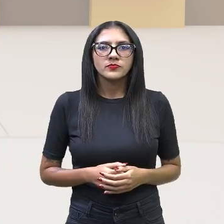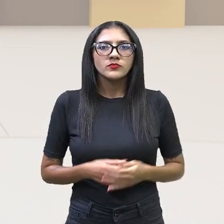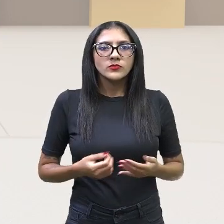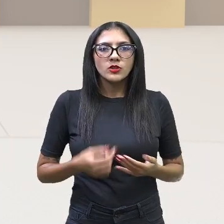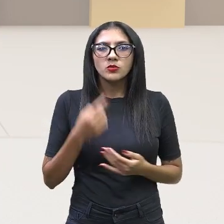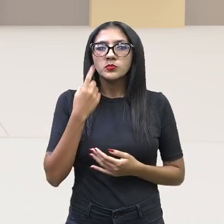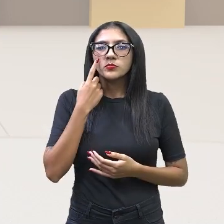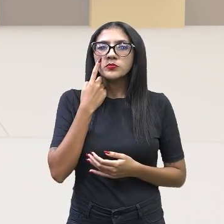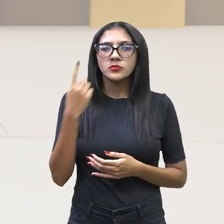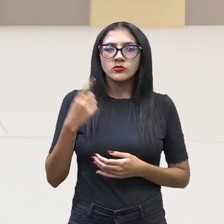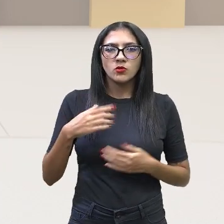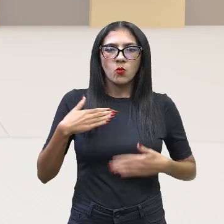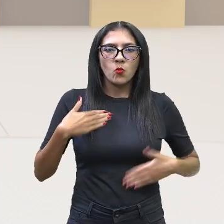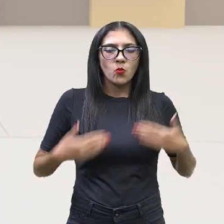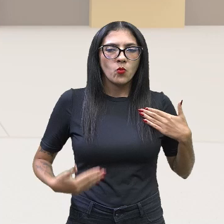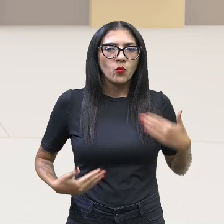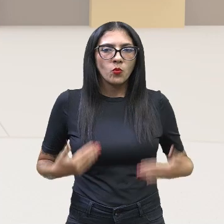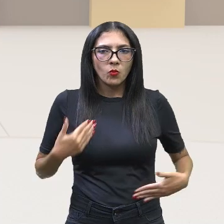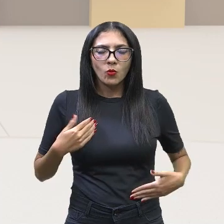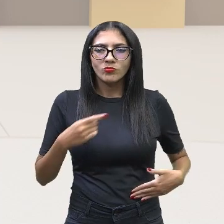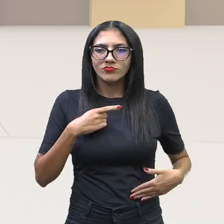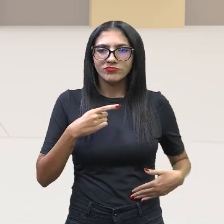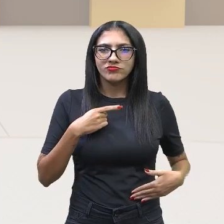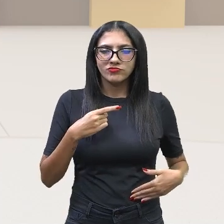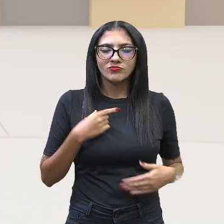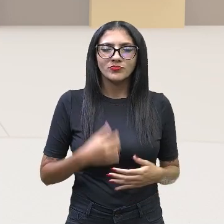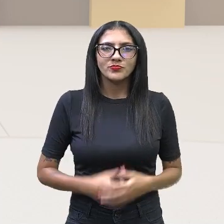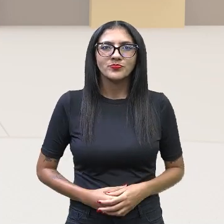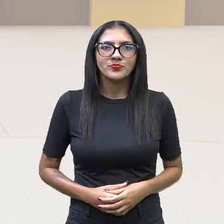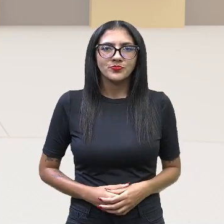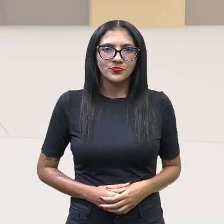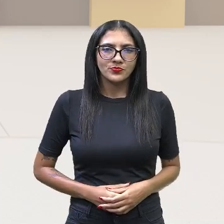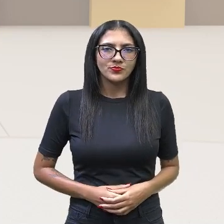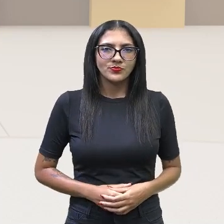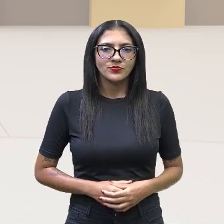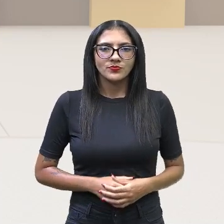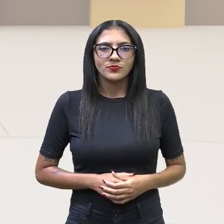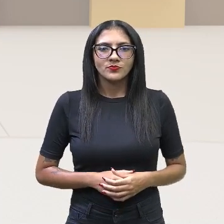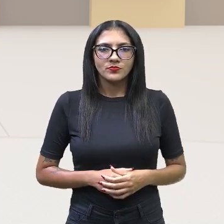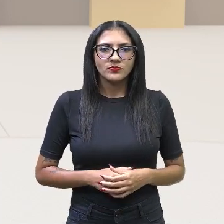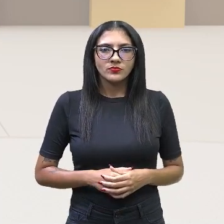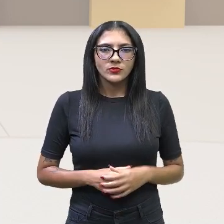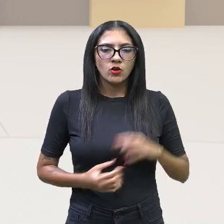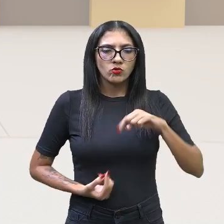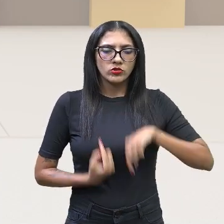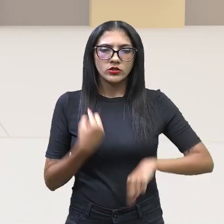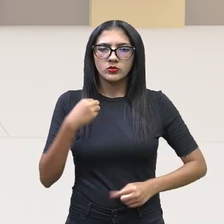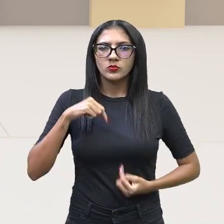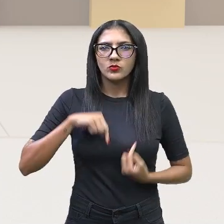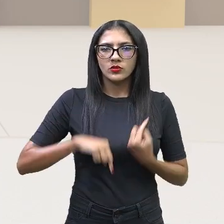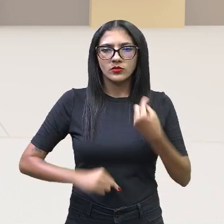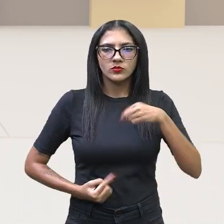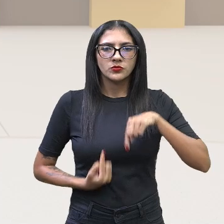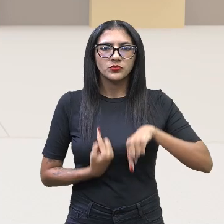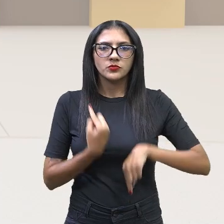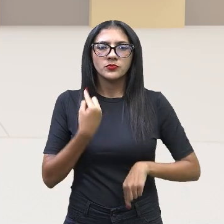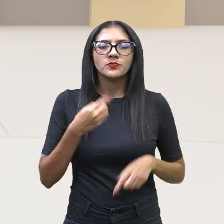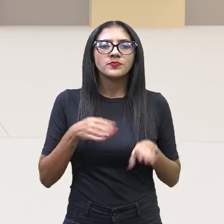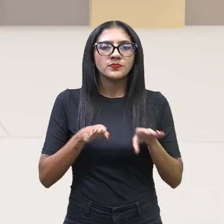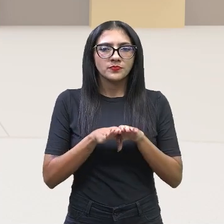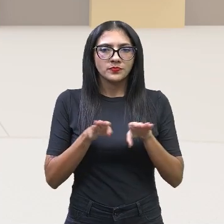veem, o corpo está todo aqui marcado, ok? E o sistema circulatório, professor? O